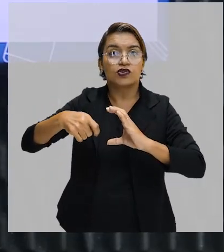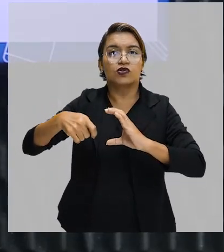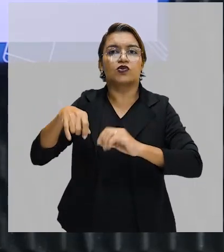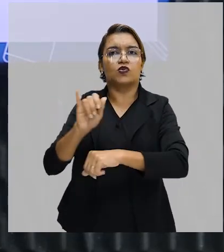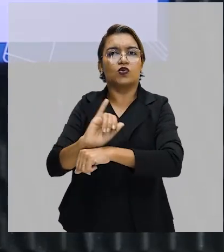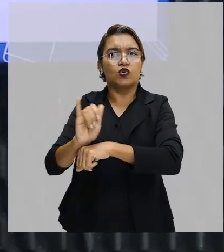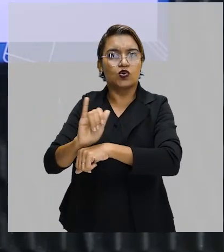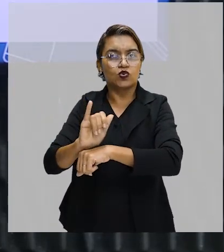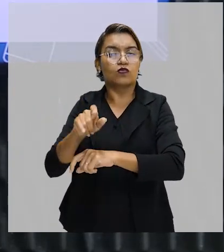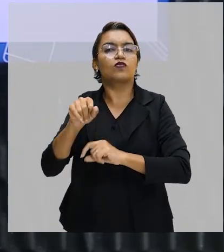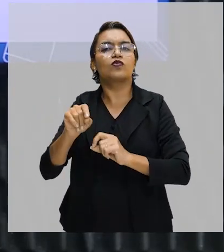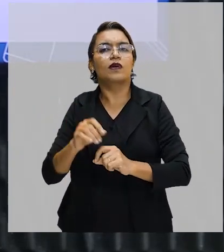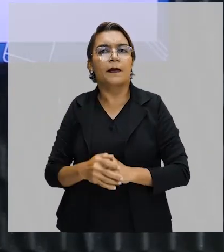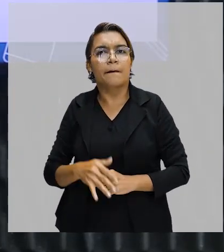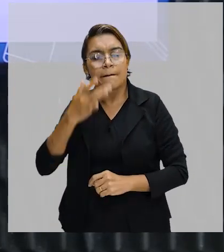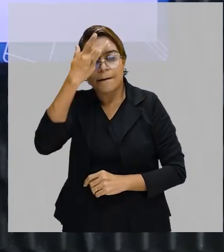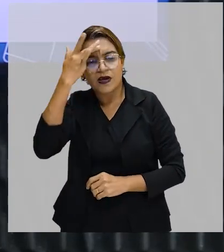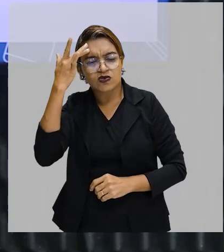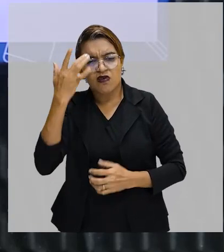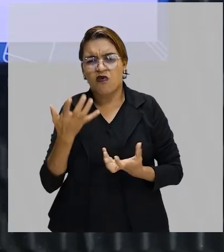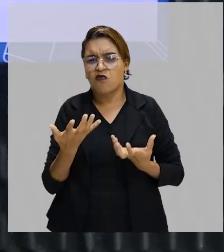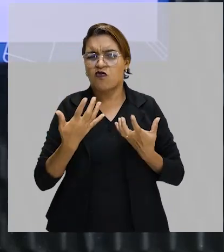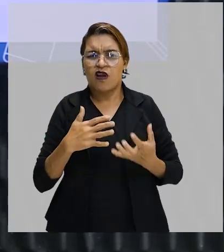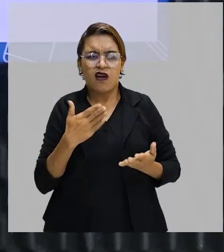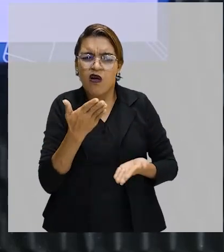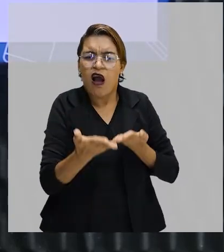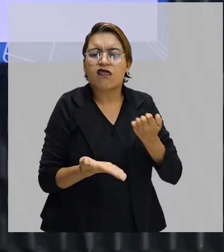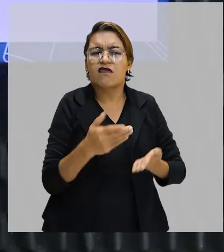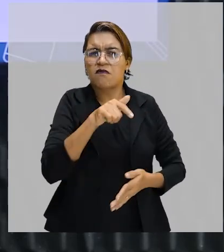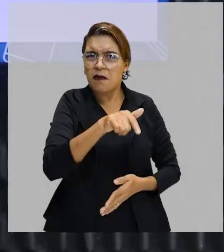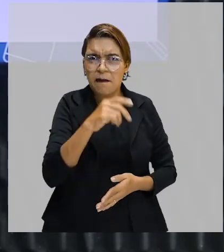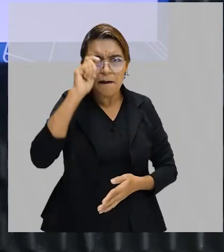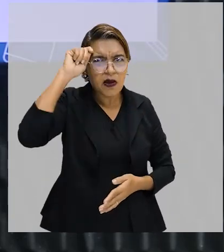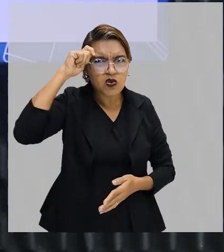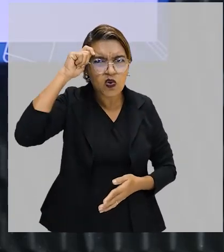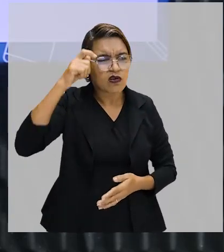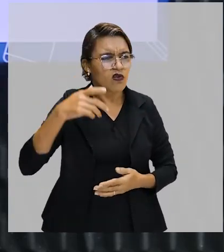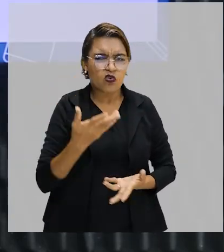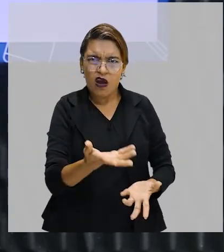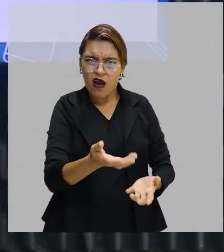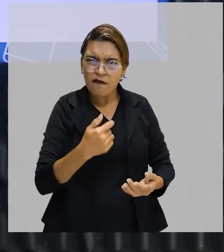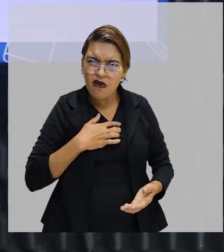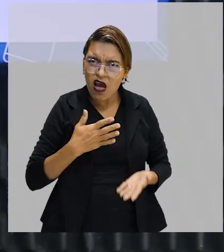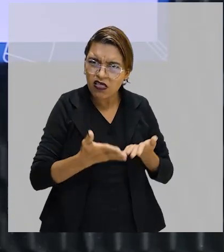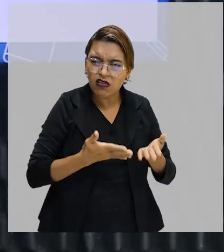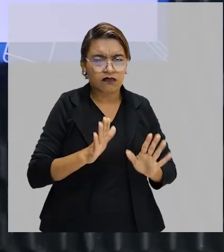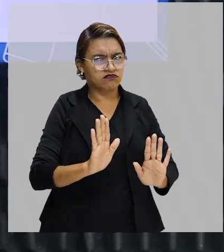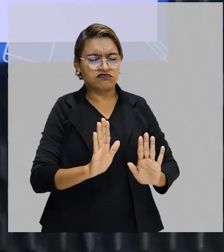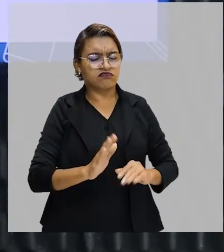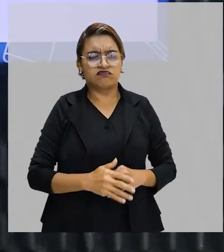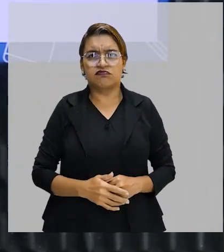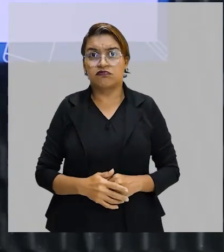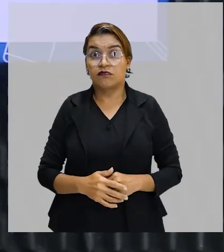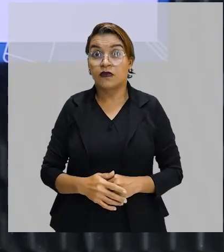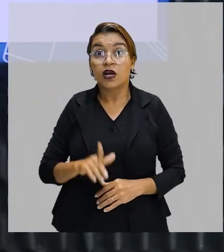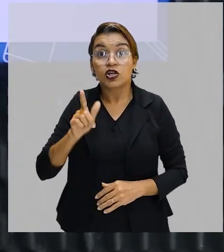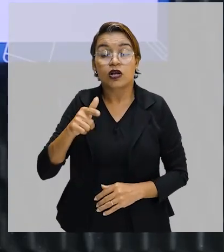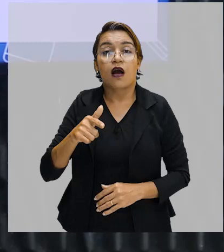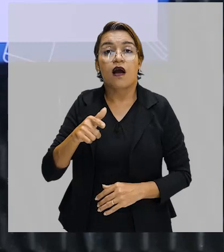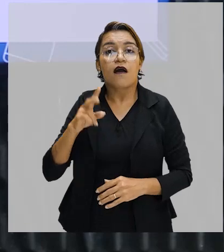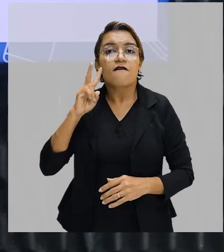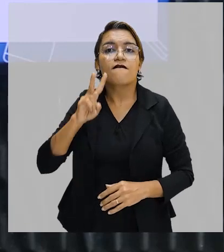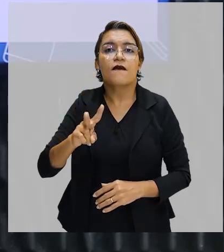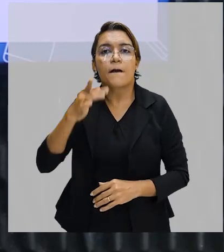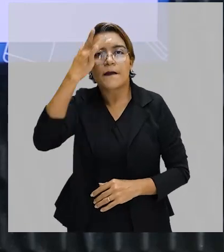sendo se recusando a ser atendido por uma pessoa que é negra já viu inúmeros já viu pessoa apanhando